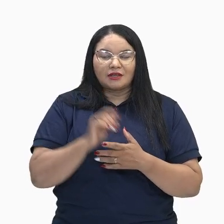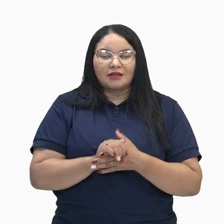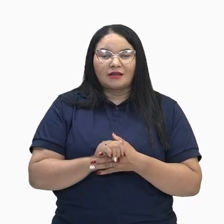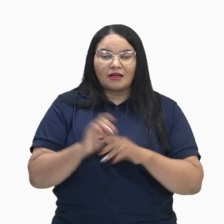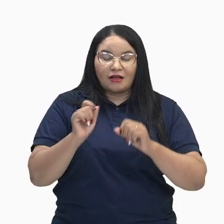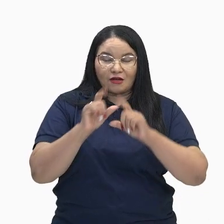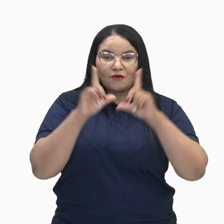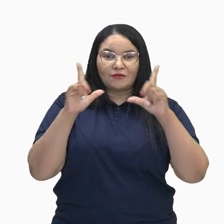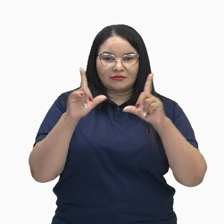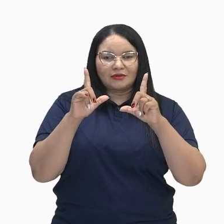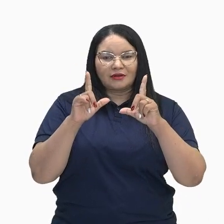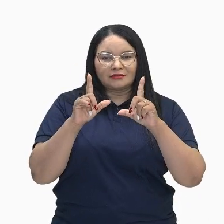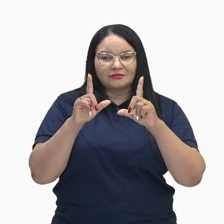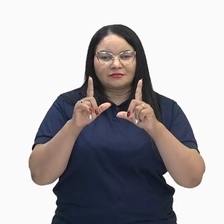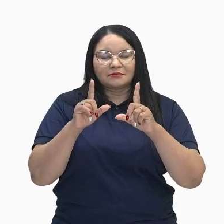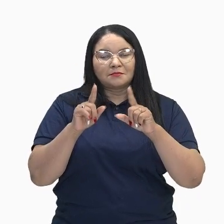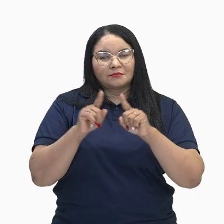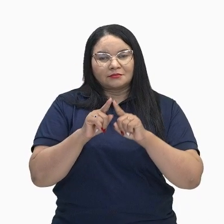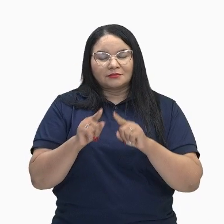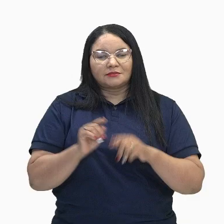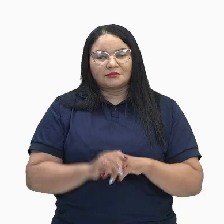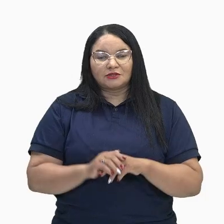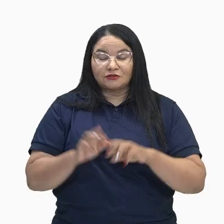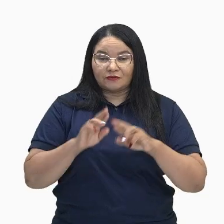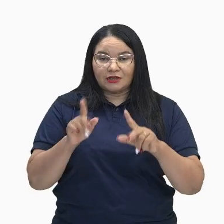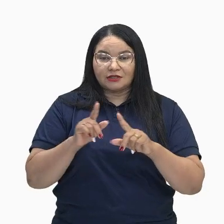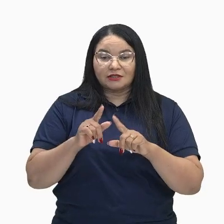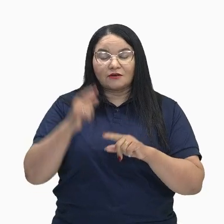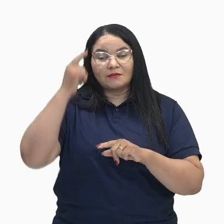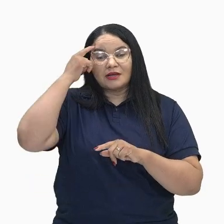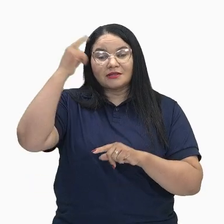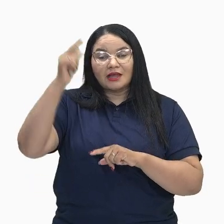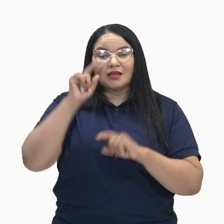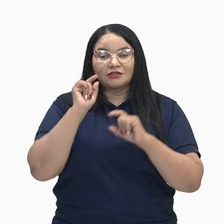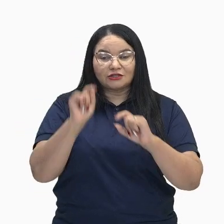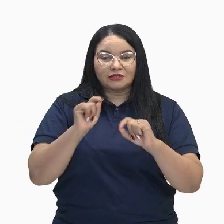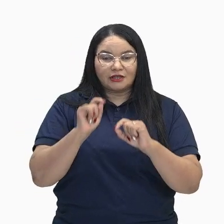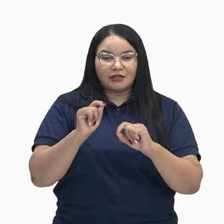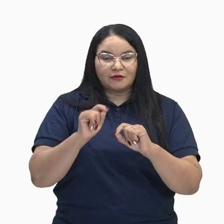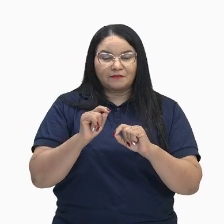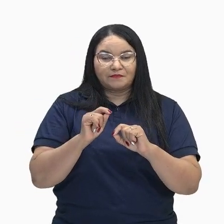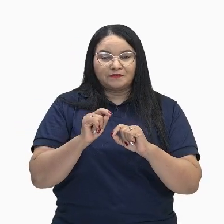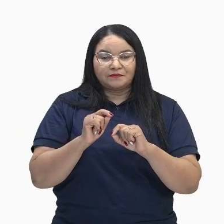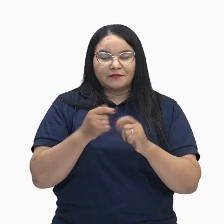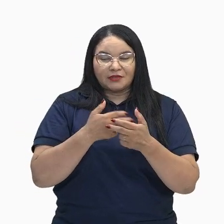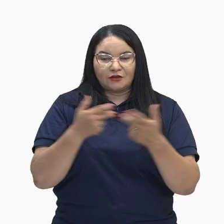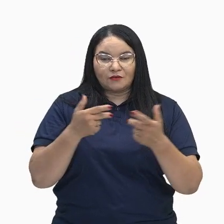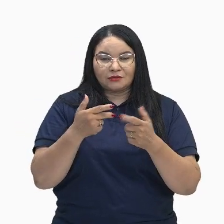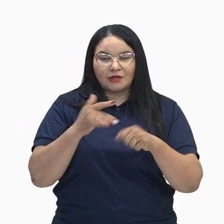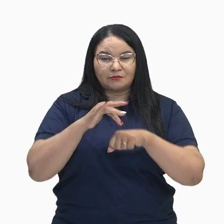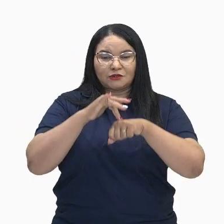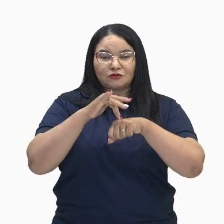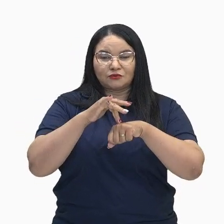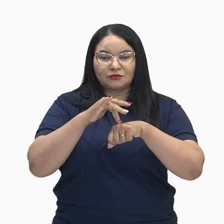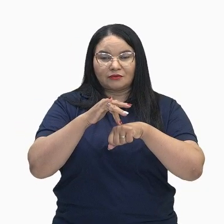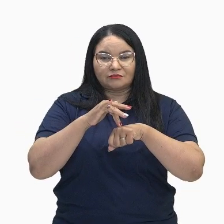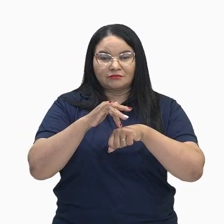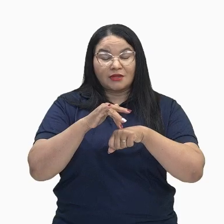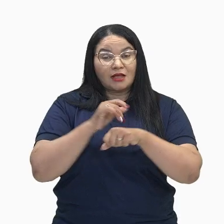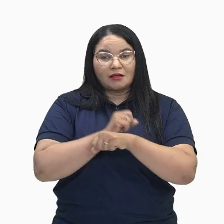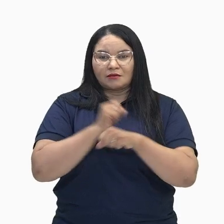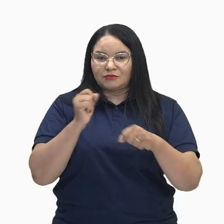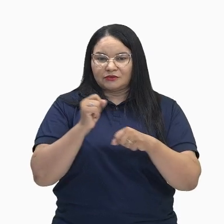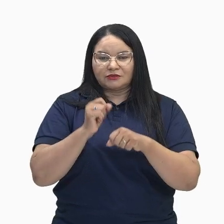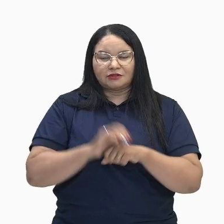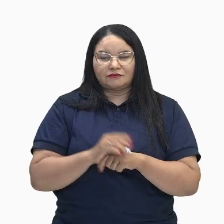que dormindo, né? Então, observe que há uma ideia de coisa absurda, que não é possível acontecer ao